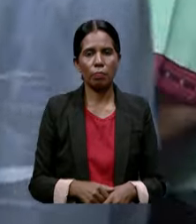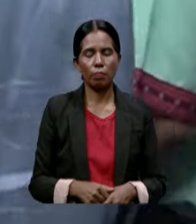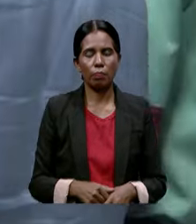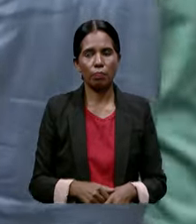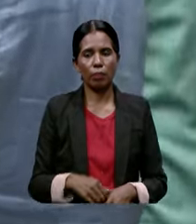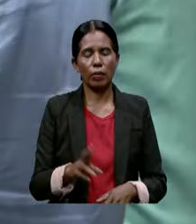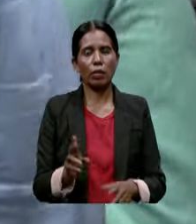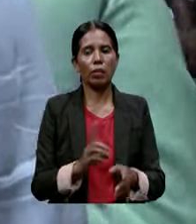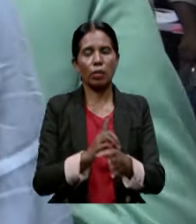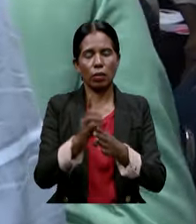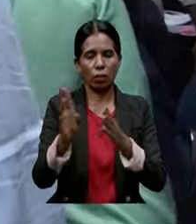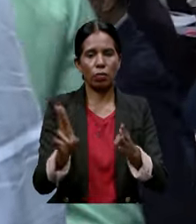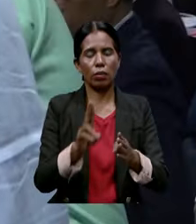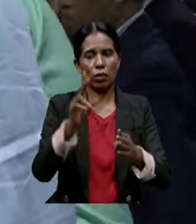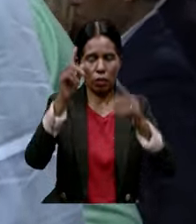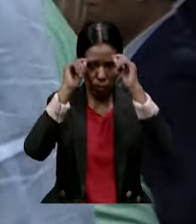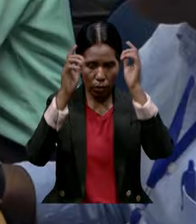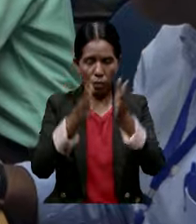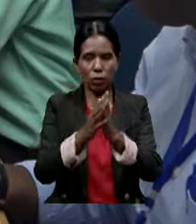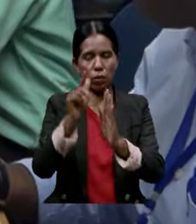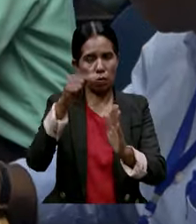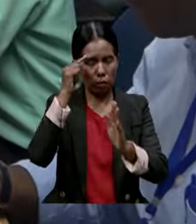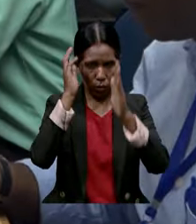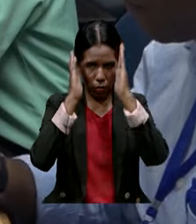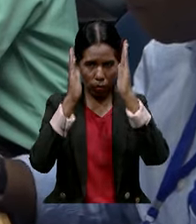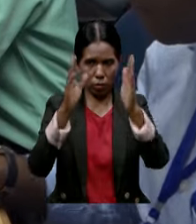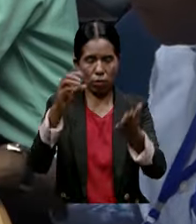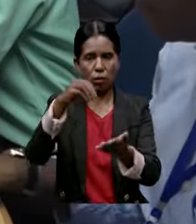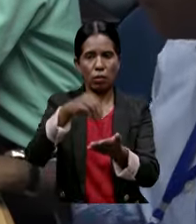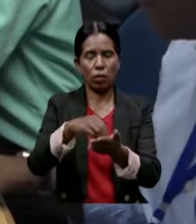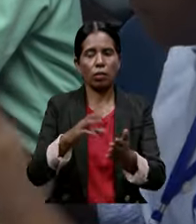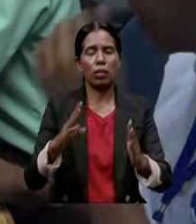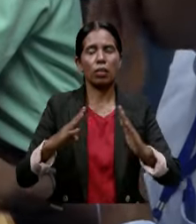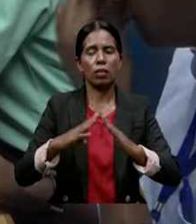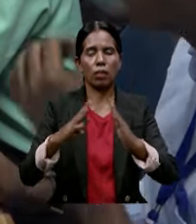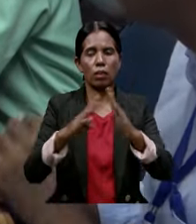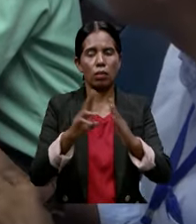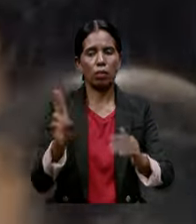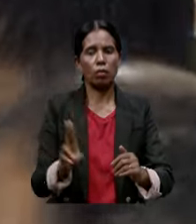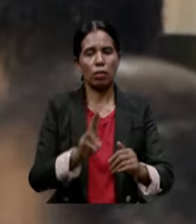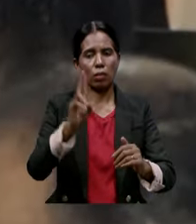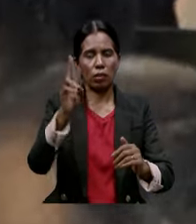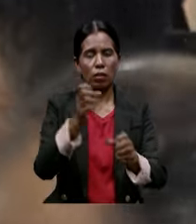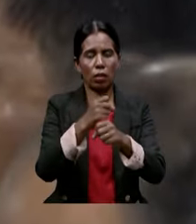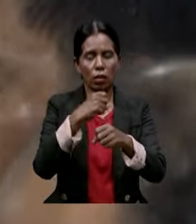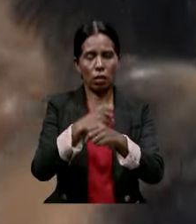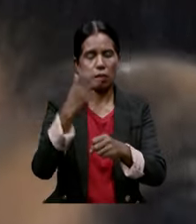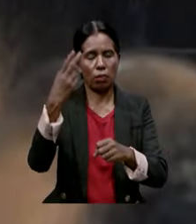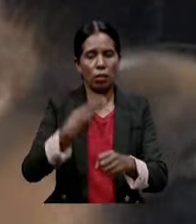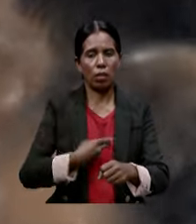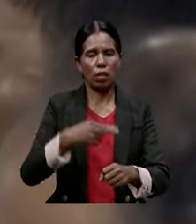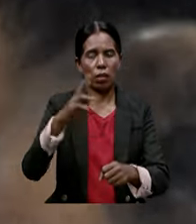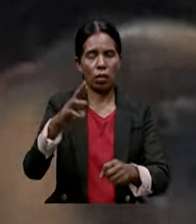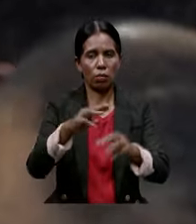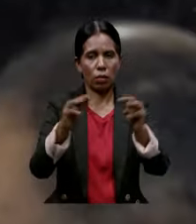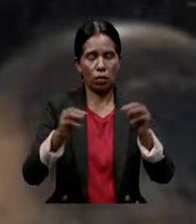Reitor Universidade Nacional Timor-Leste, russo governo, nia seriedade do investimento cidade universitária, NBC, realoca da Hera, município